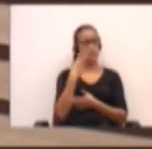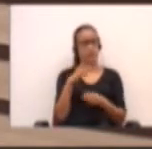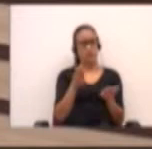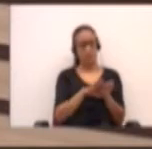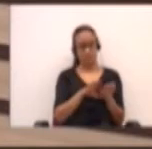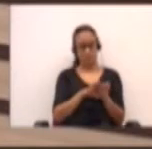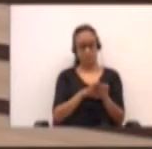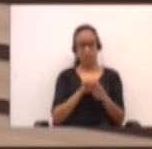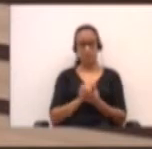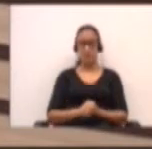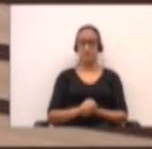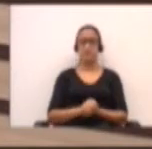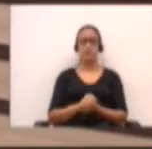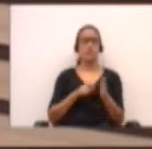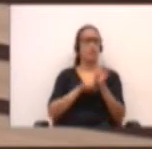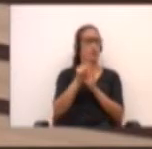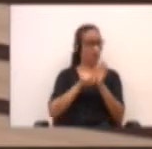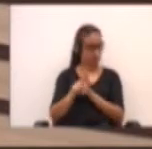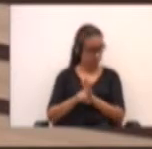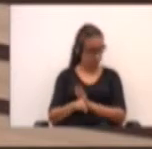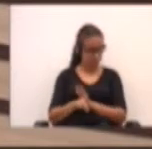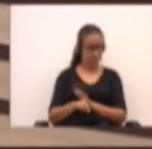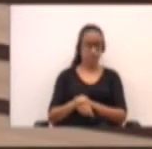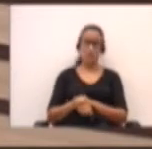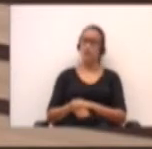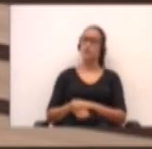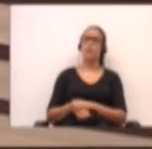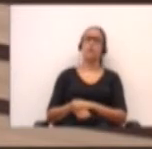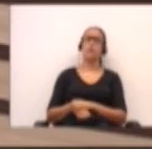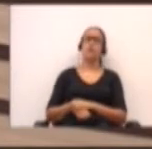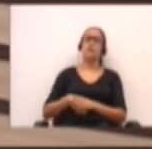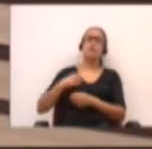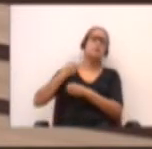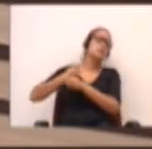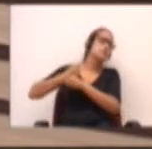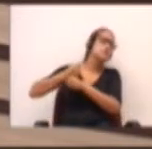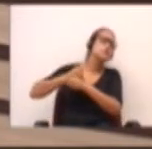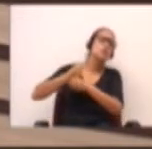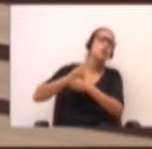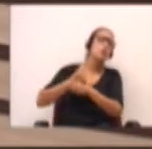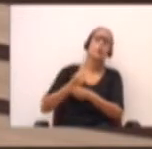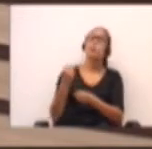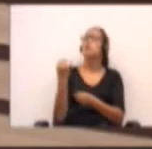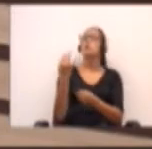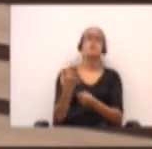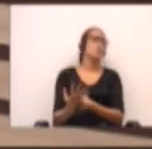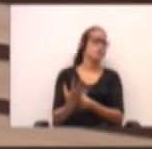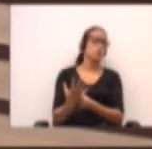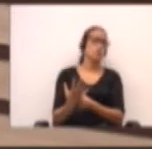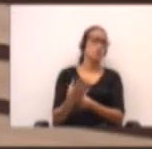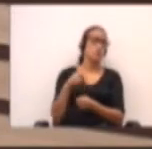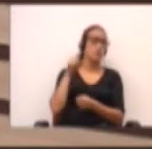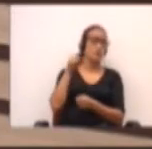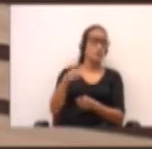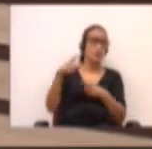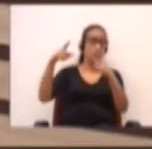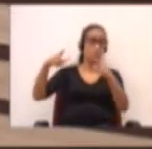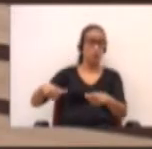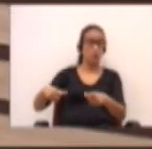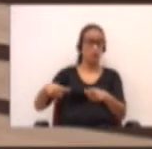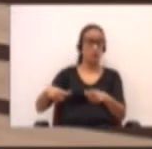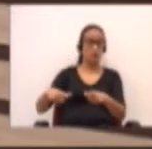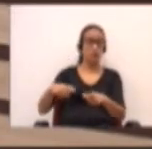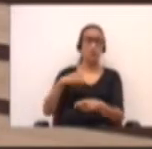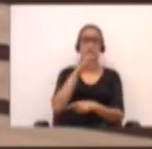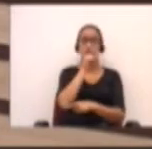informações. Há quanto tempo existe ligação de energia elétrica no Horto Florestal de Limeira, incluindo a área do